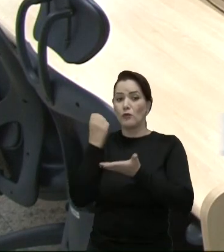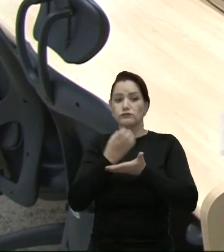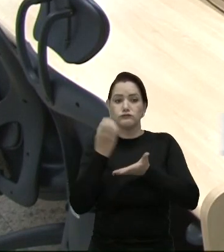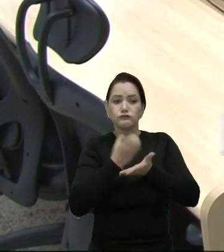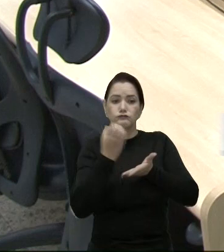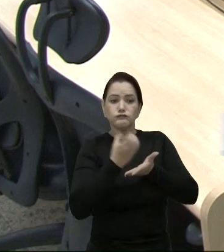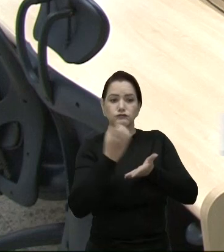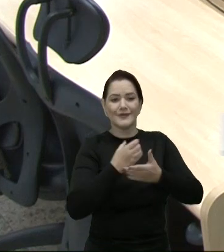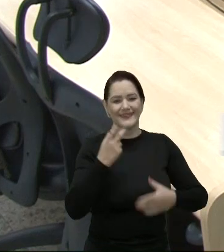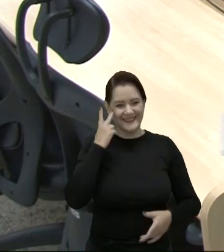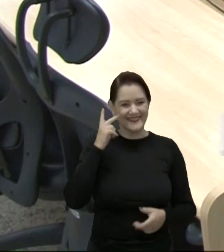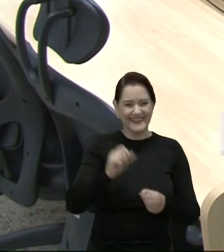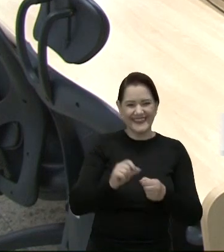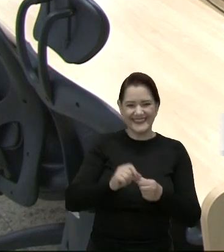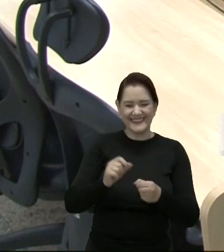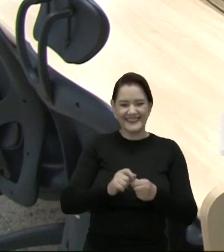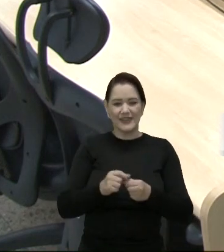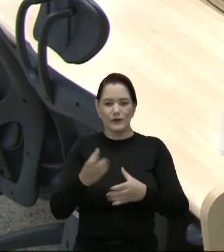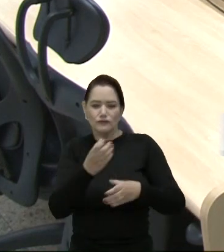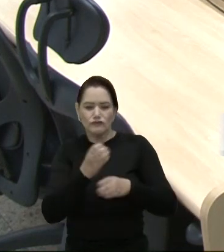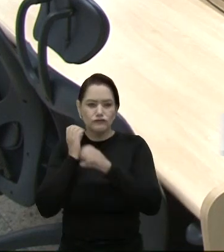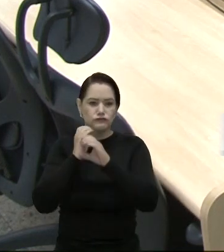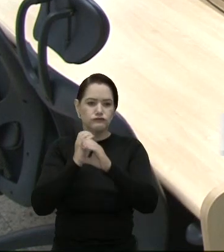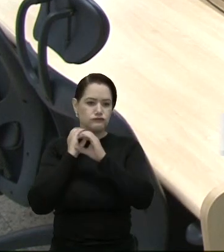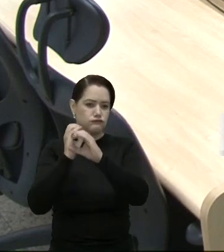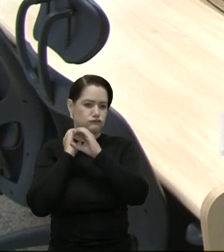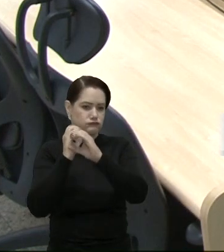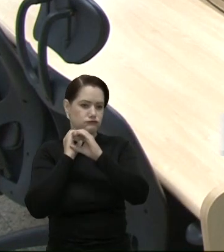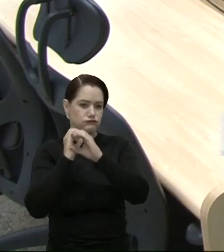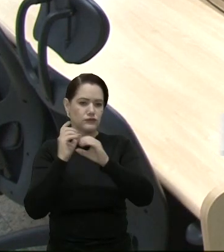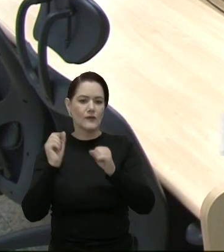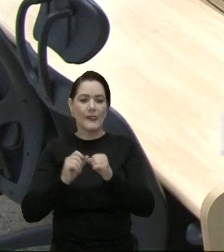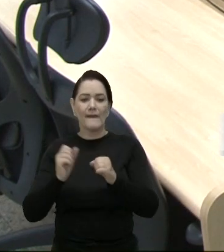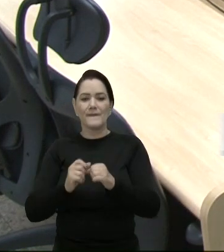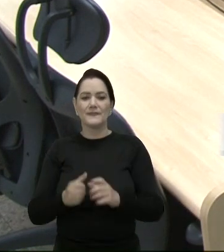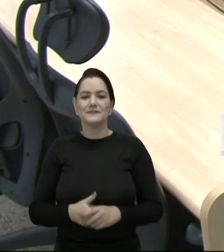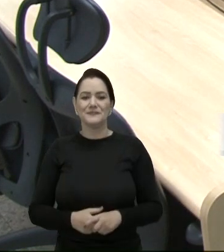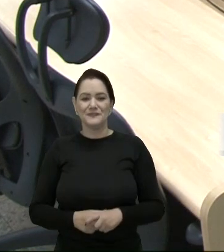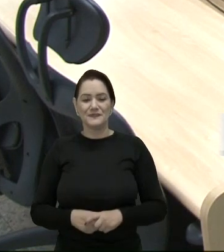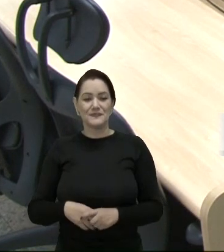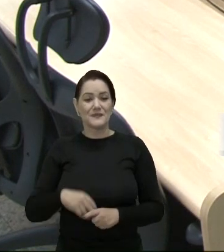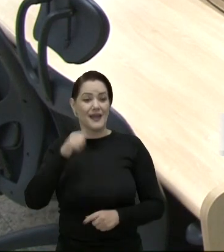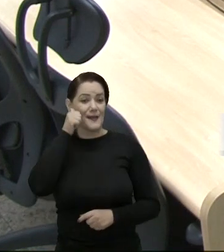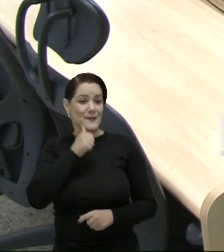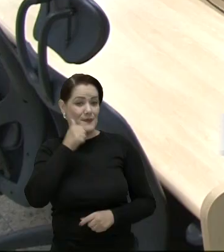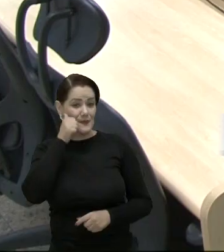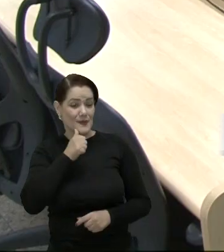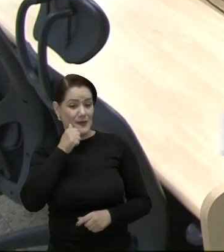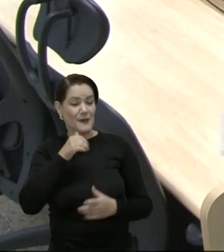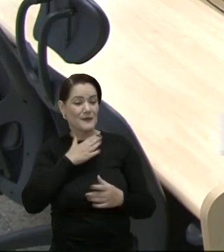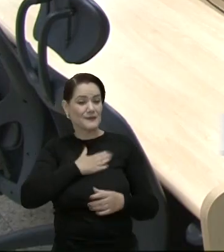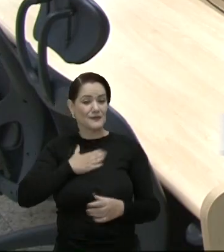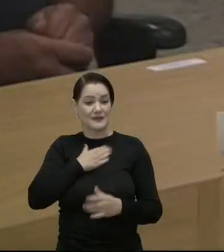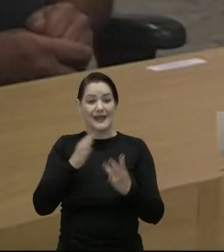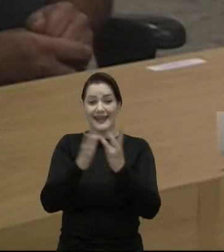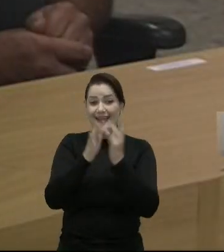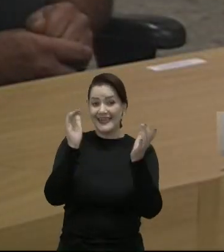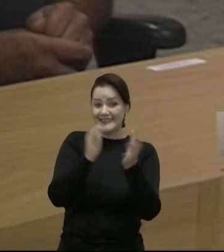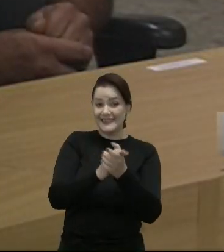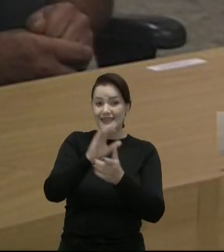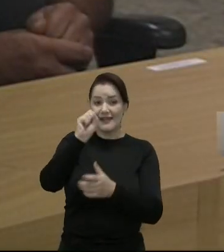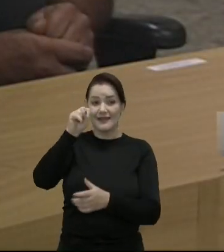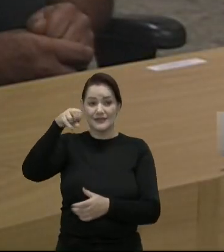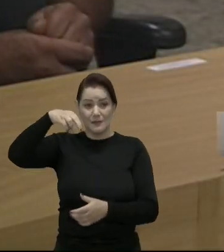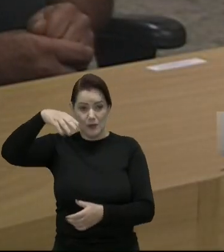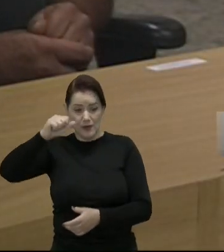menina. Em casa a gente troca. O marido bebe pouco, mas a esposa gosta de uma batidinha, viu? Casado com a Simone e pai de